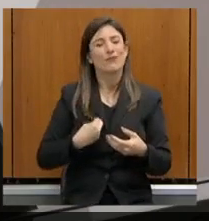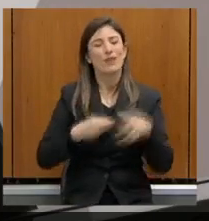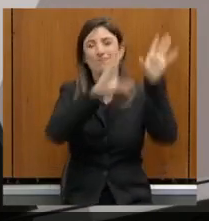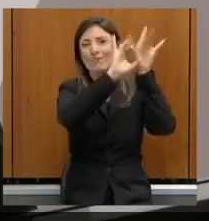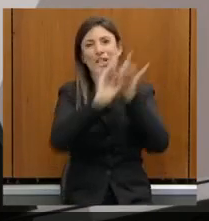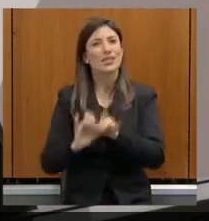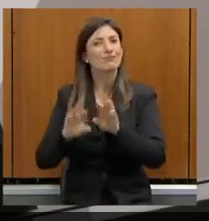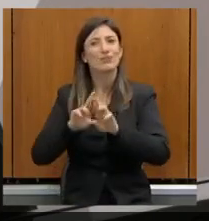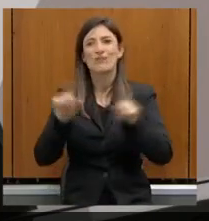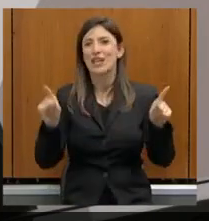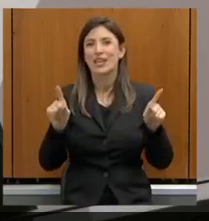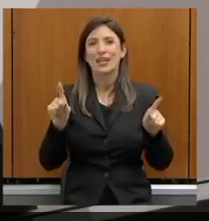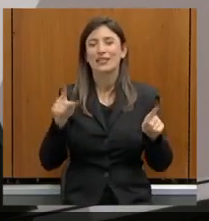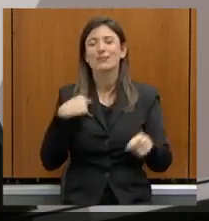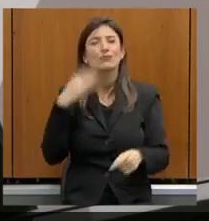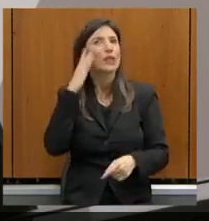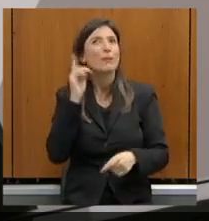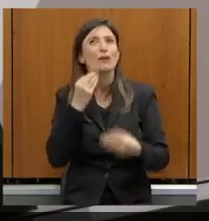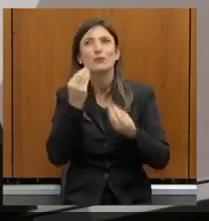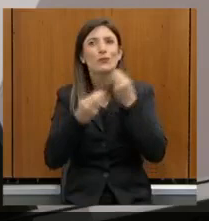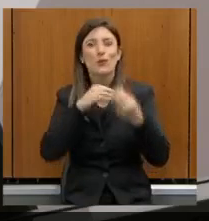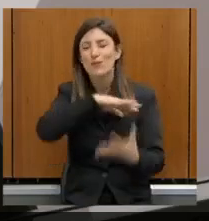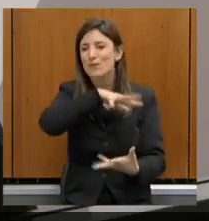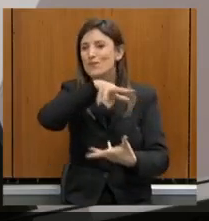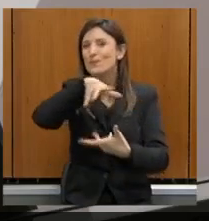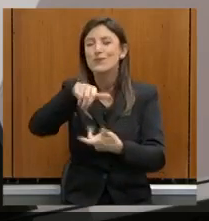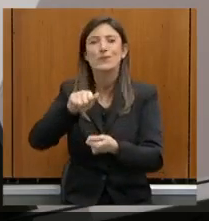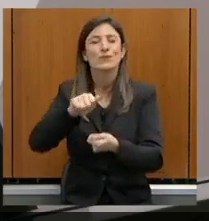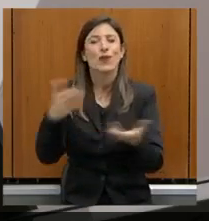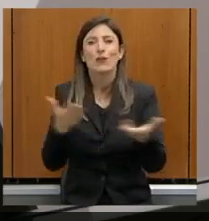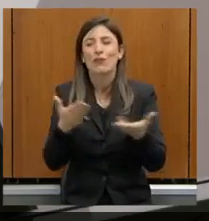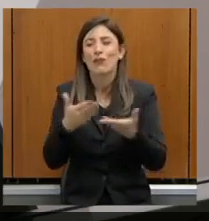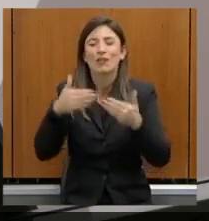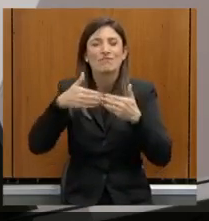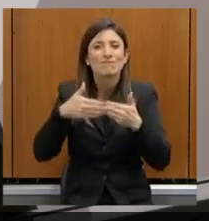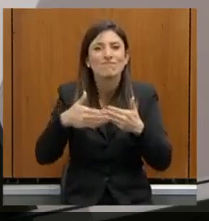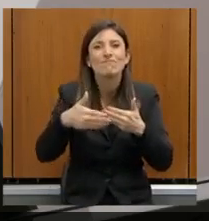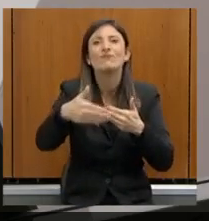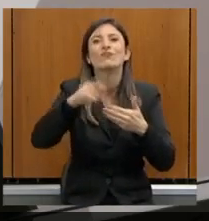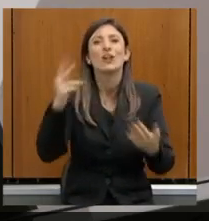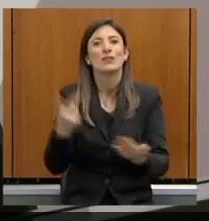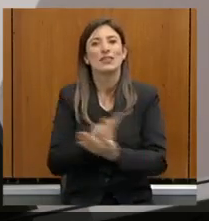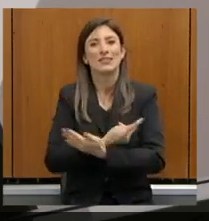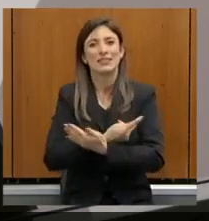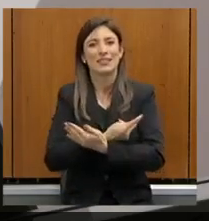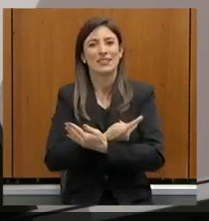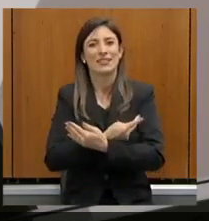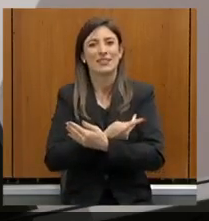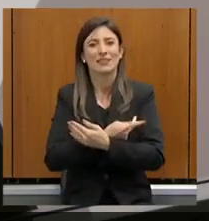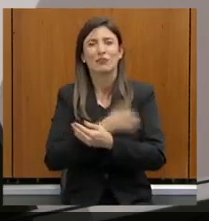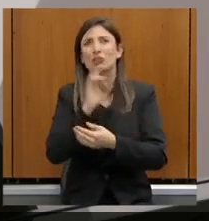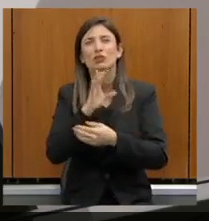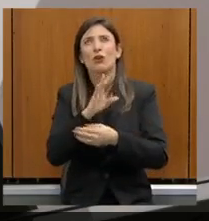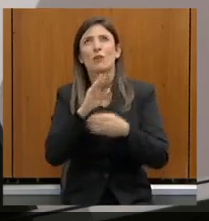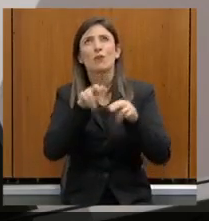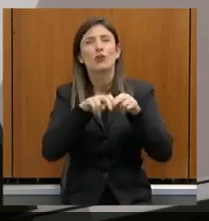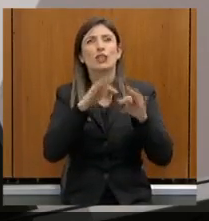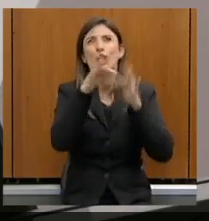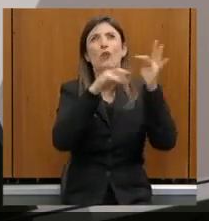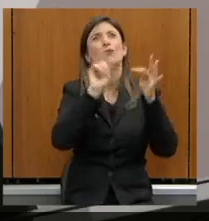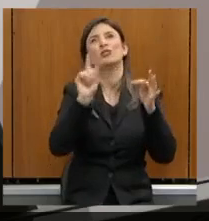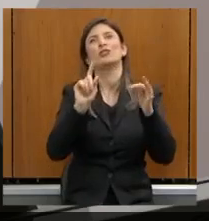sabemos que mundo é, que vem, que nem tecnológico ele é, é um mundo novo,